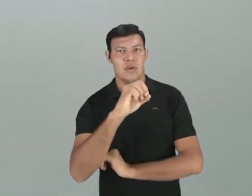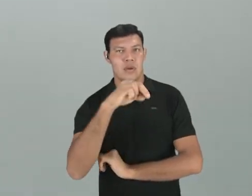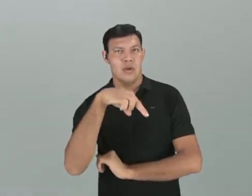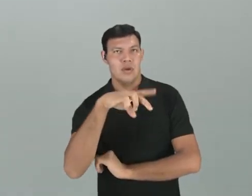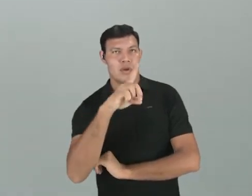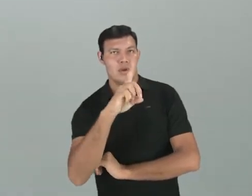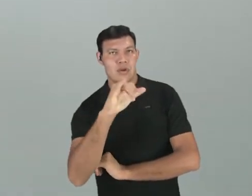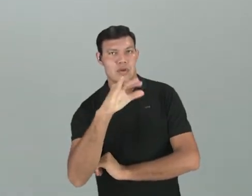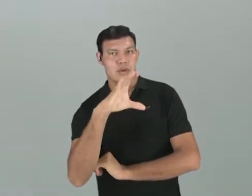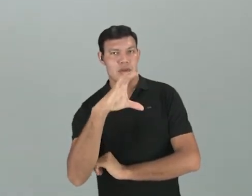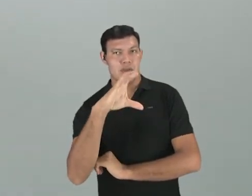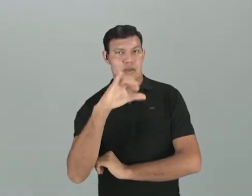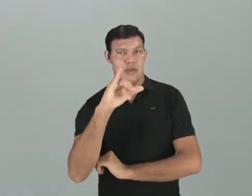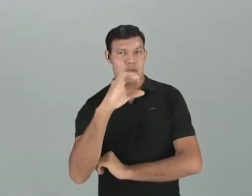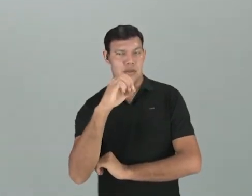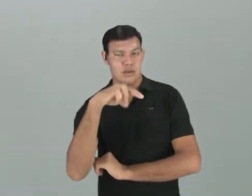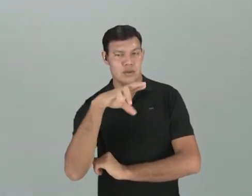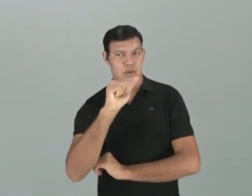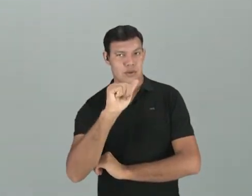condicionais.